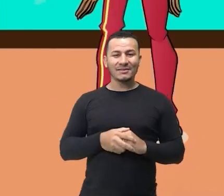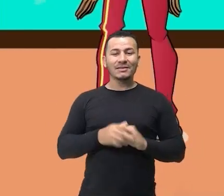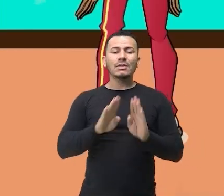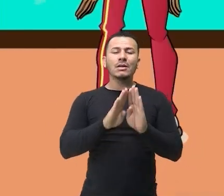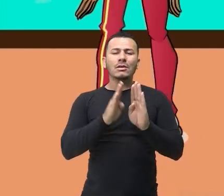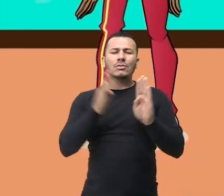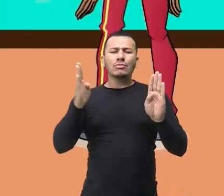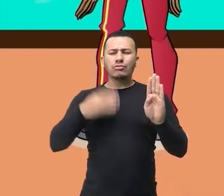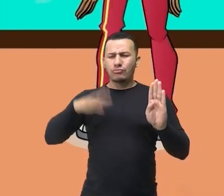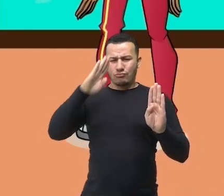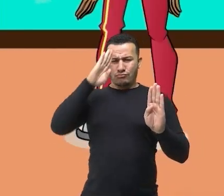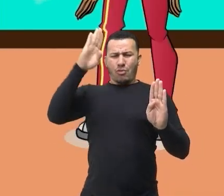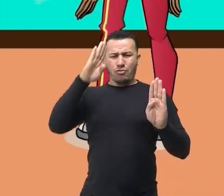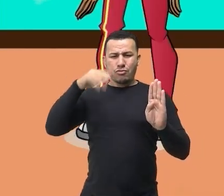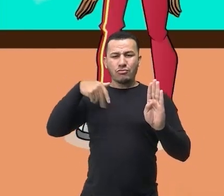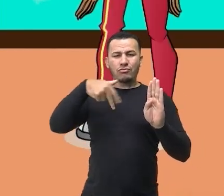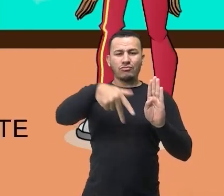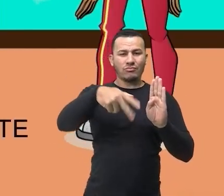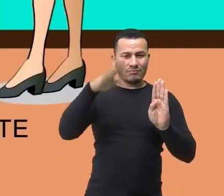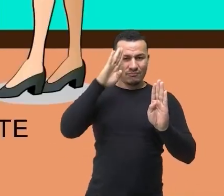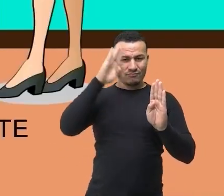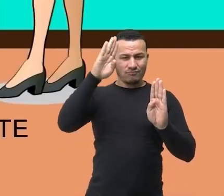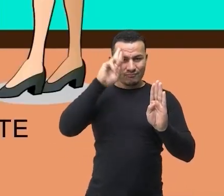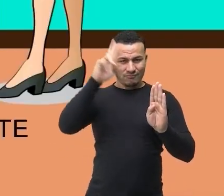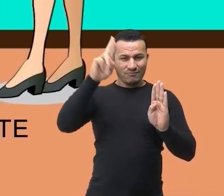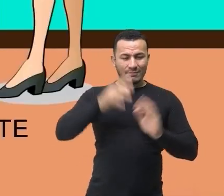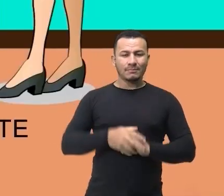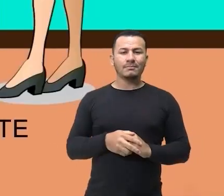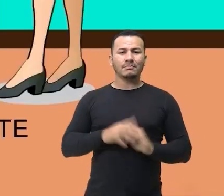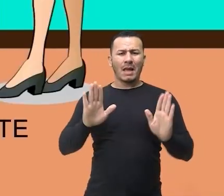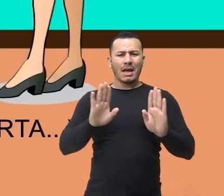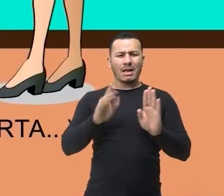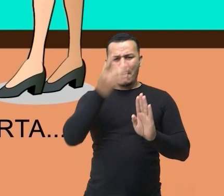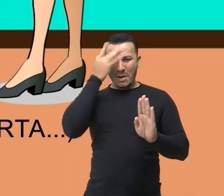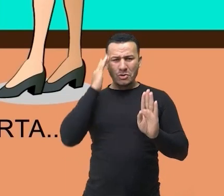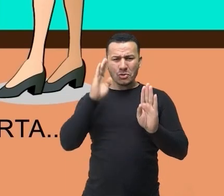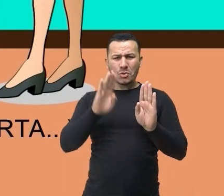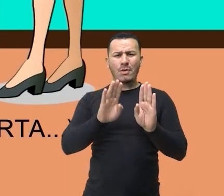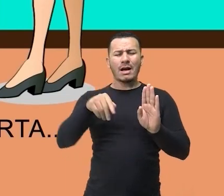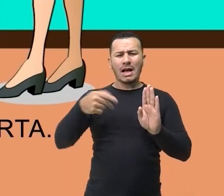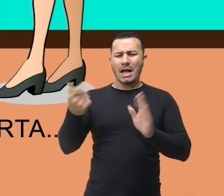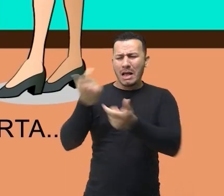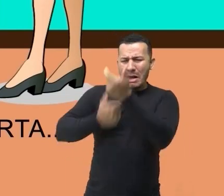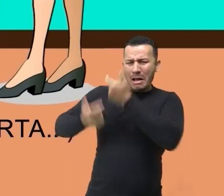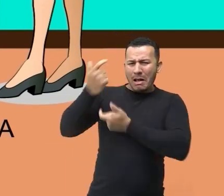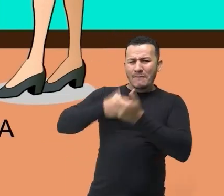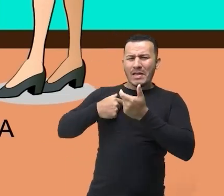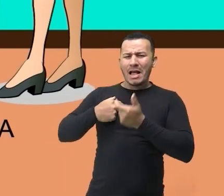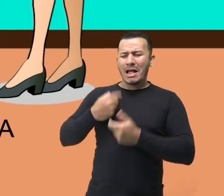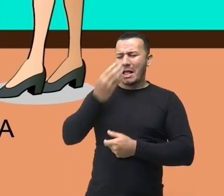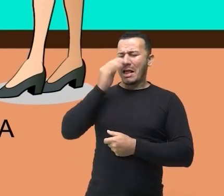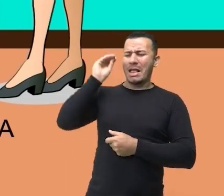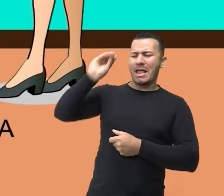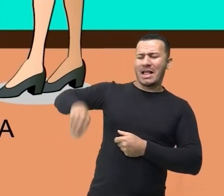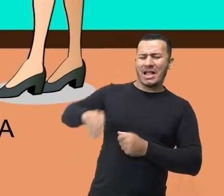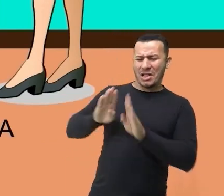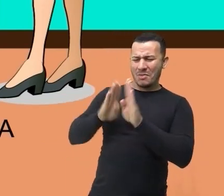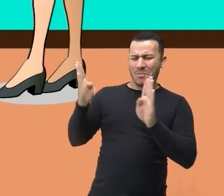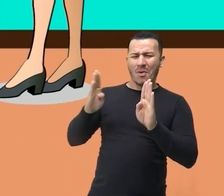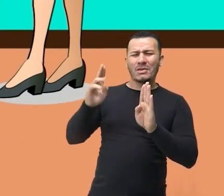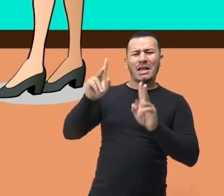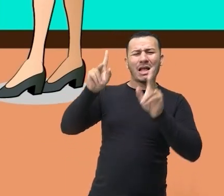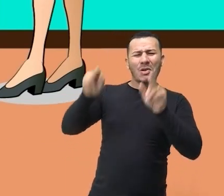de supetão, para passar o capitão. Só não abro para essa gente, que diz a mim bem me importa, que se uma